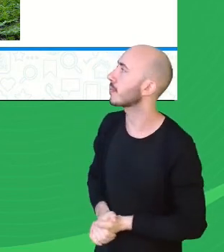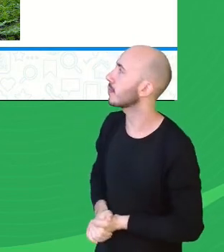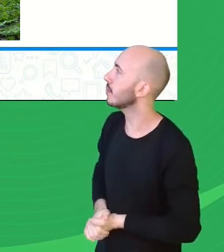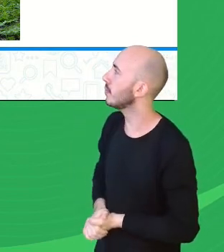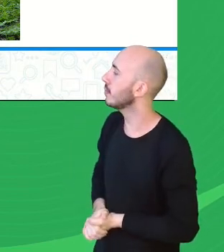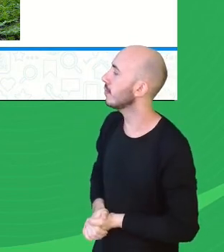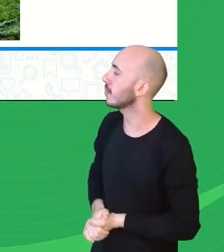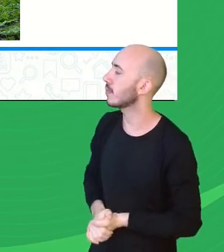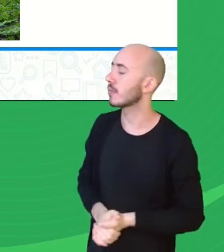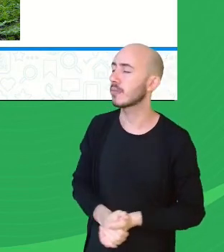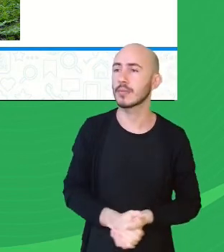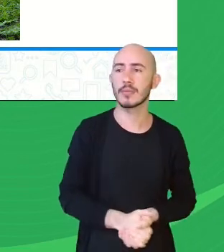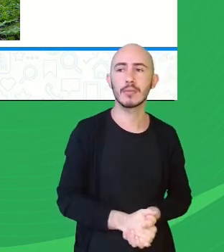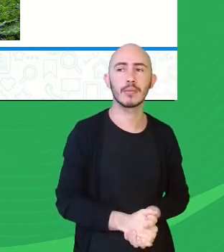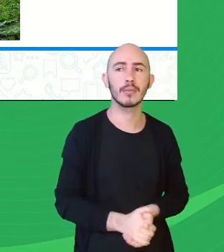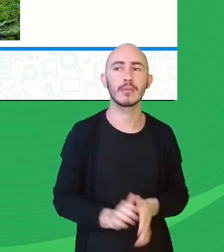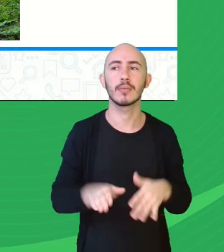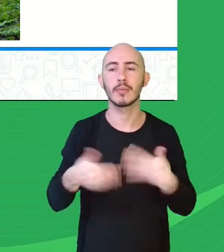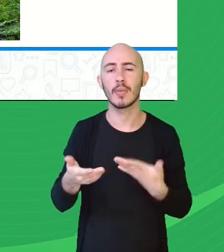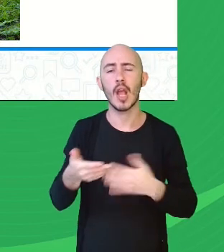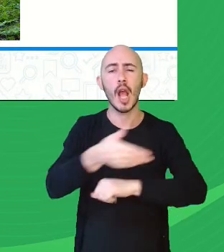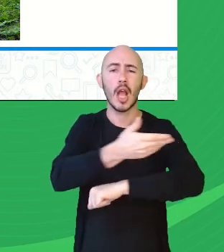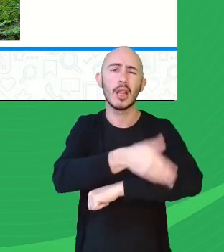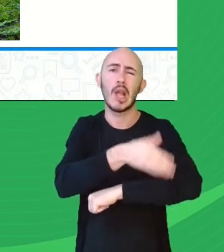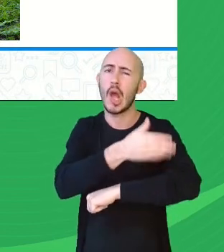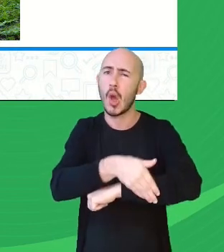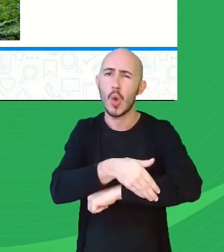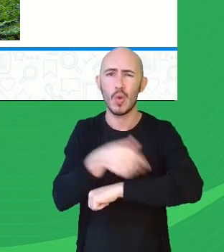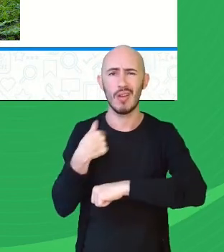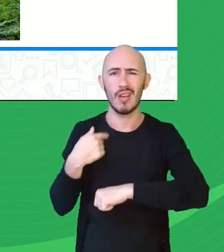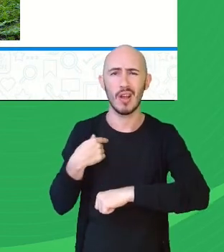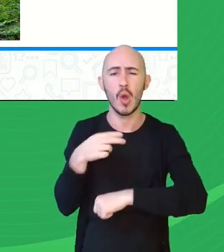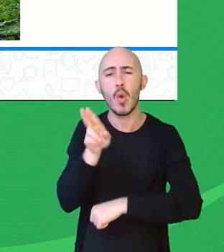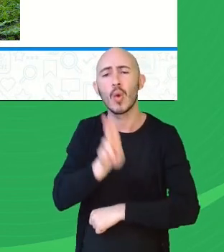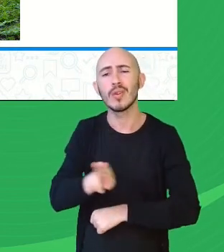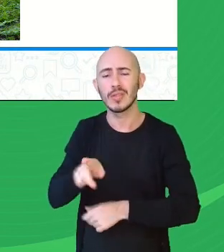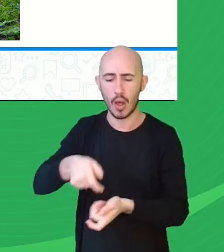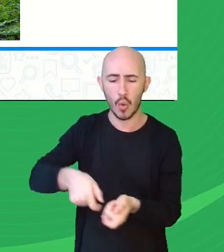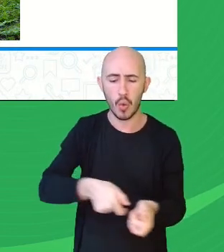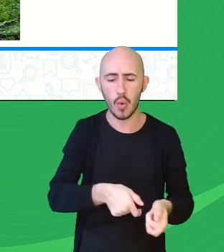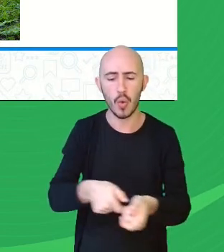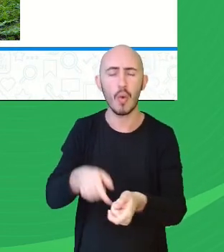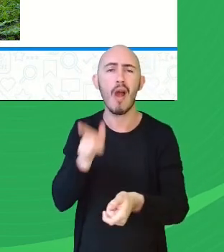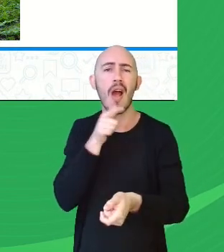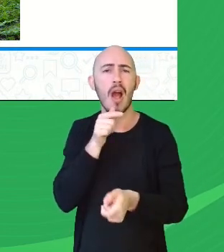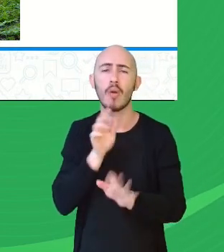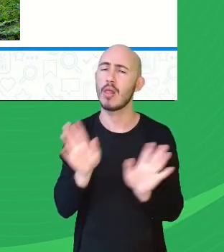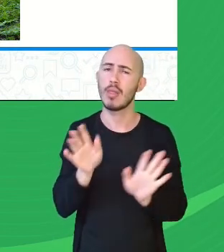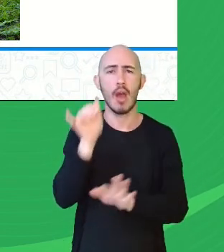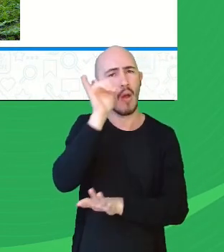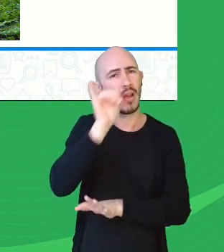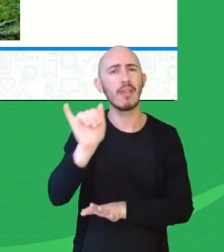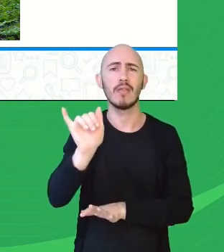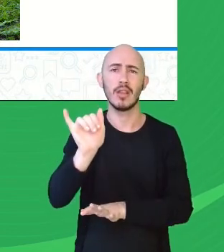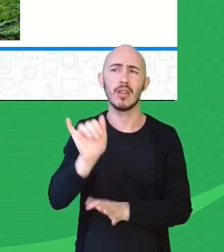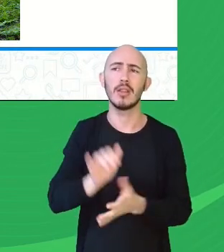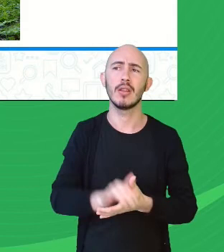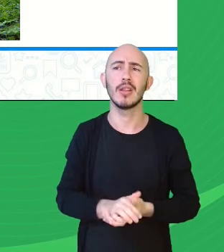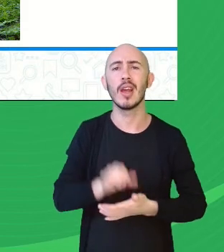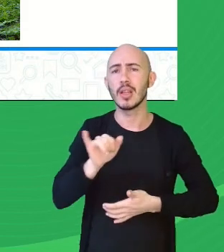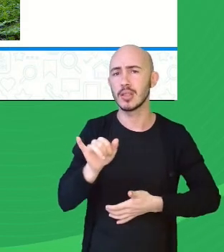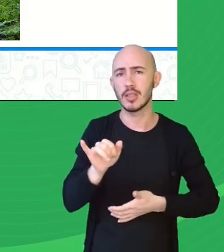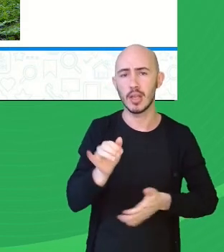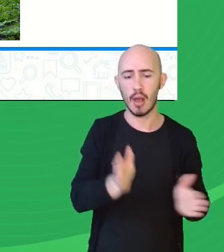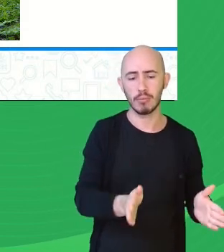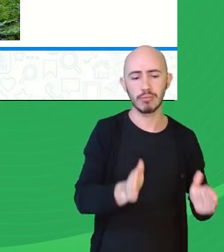aqui hoje também. Não lave calçadas com mangueira. Você pode reaproveitar a água da máquina, né? E se não tem em